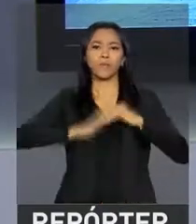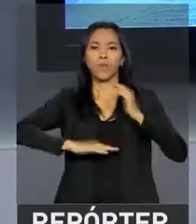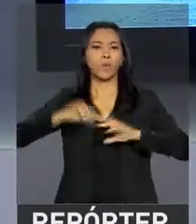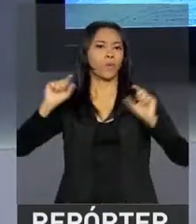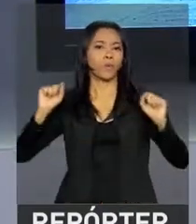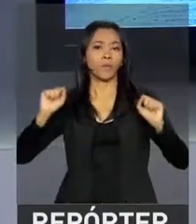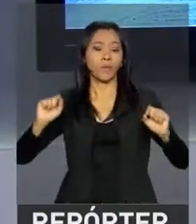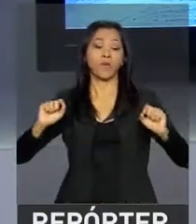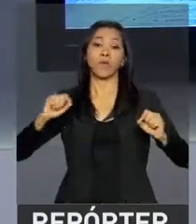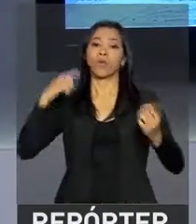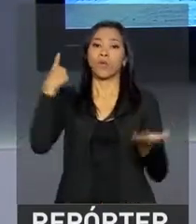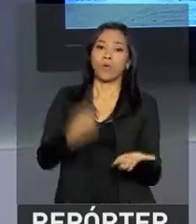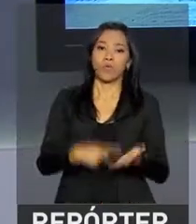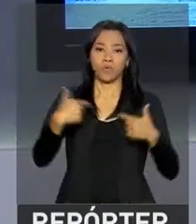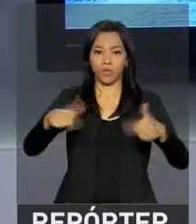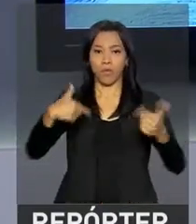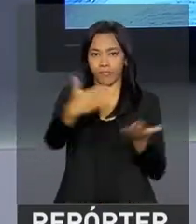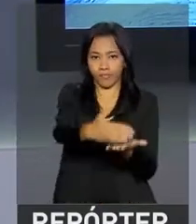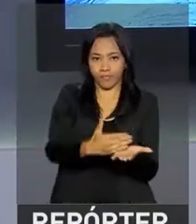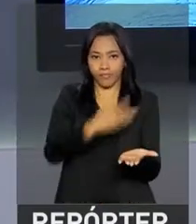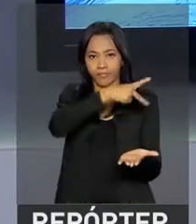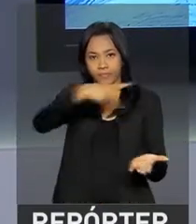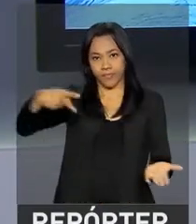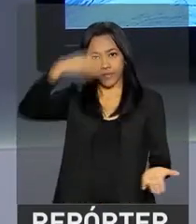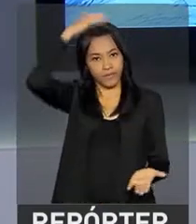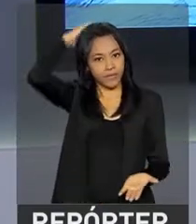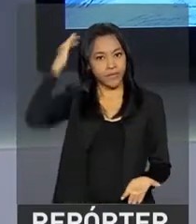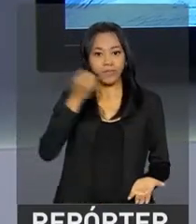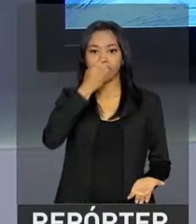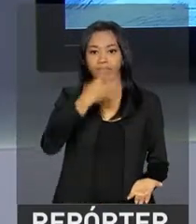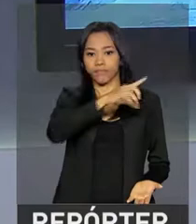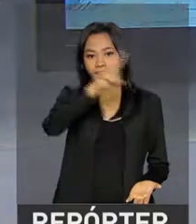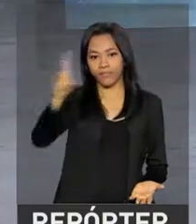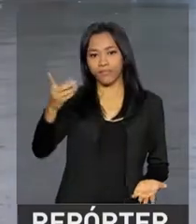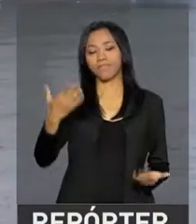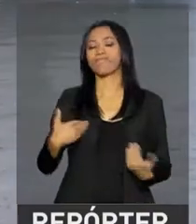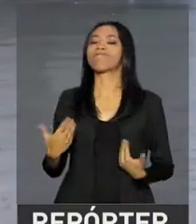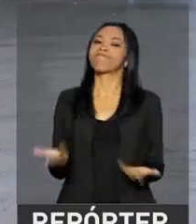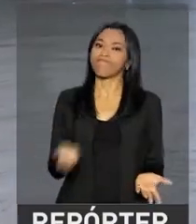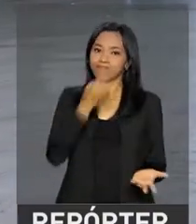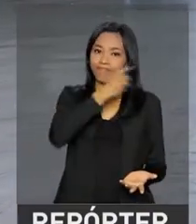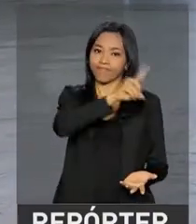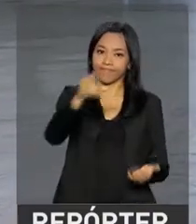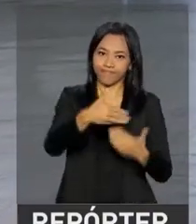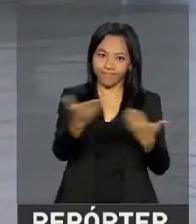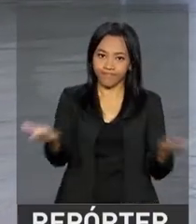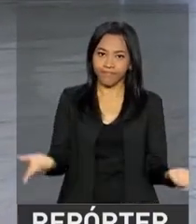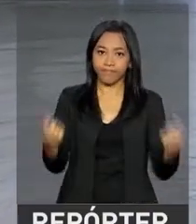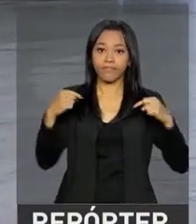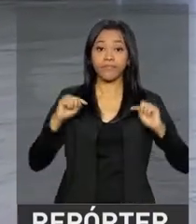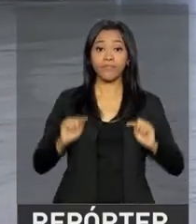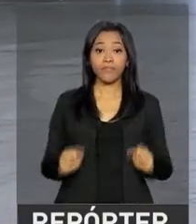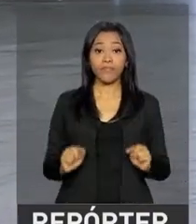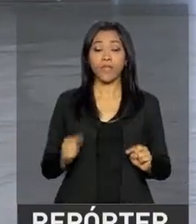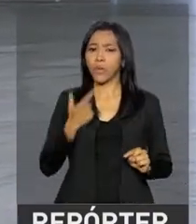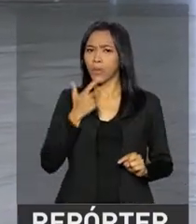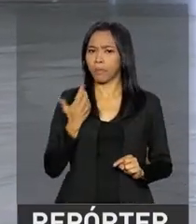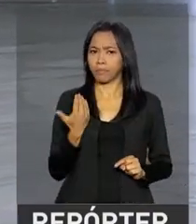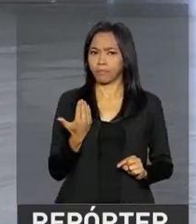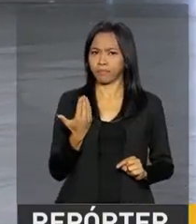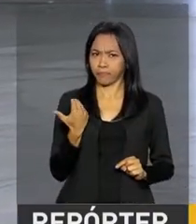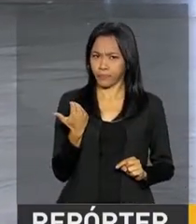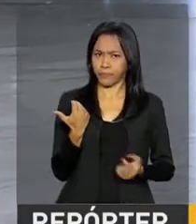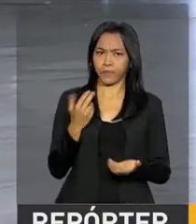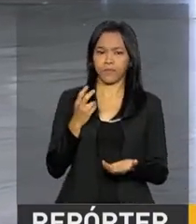michel temer bom dia cleide bom dia caro ao bom dia a todos o presidente michel temer barco agora há pouco da